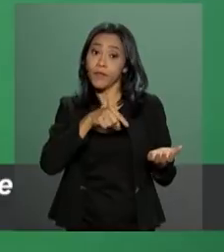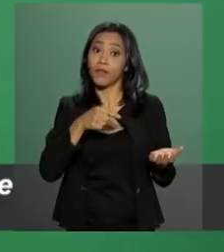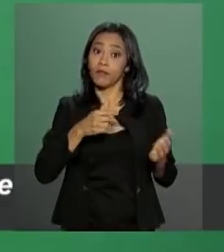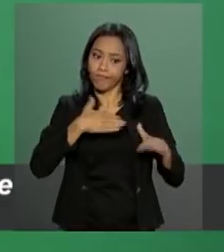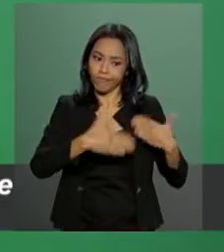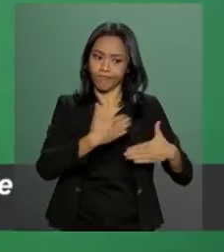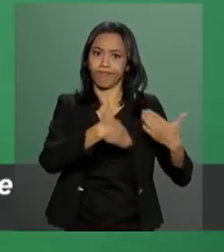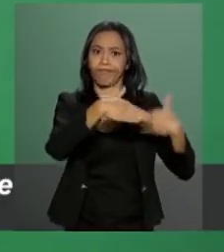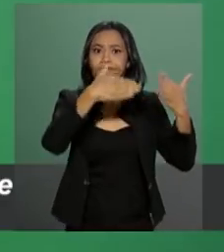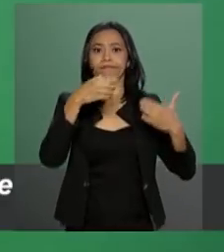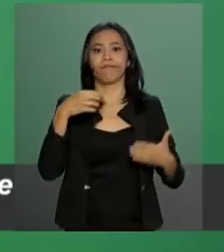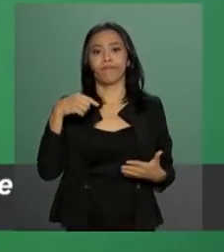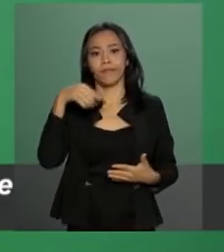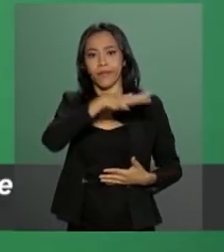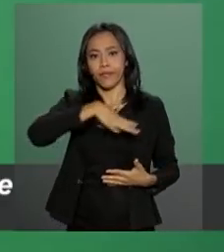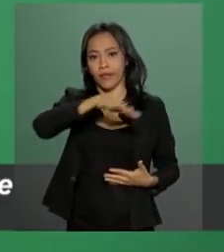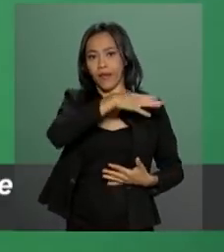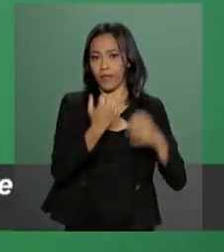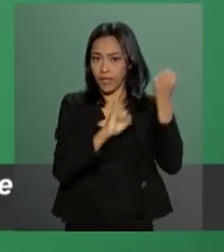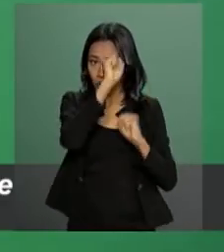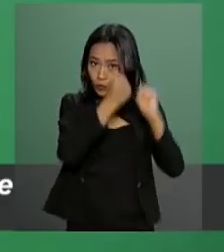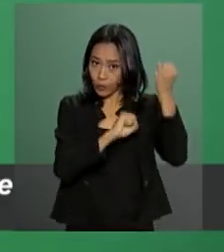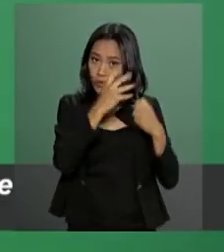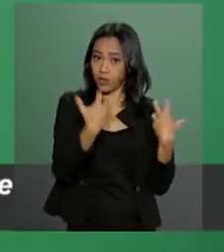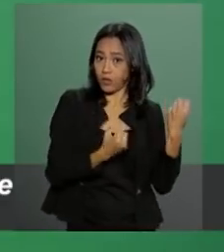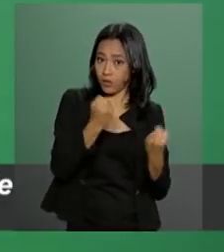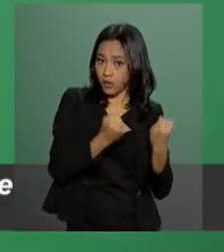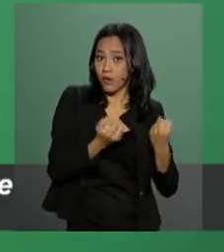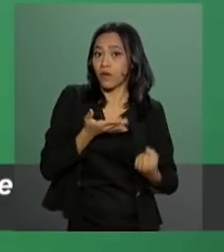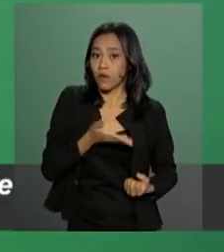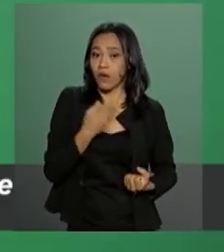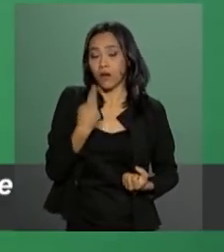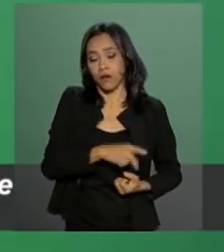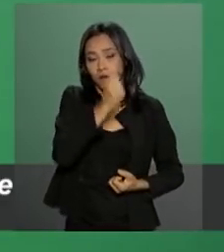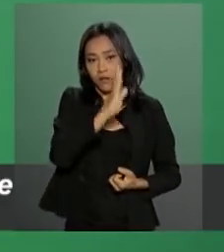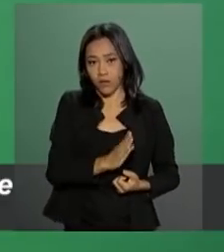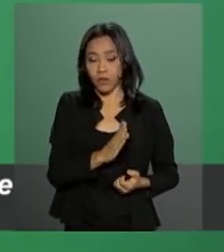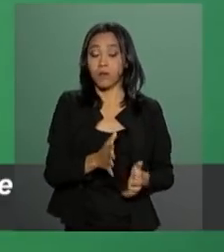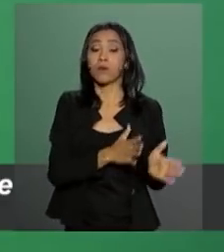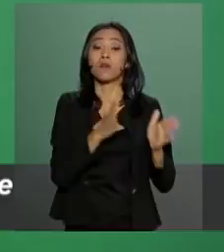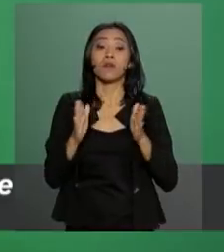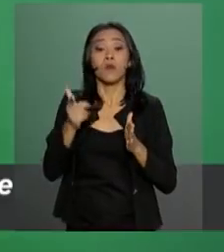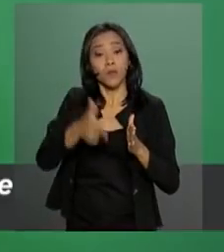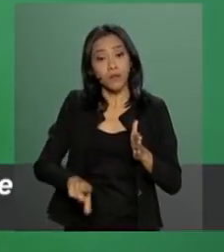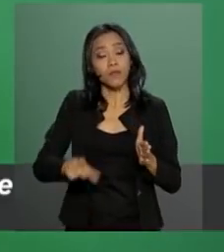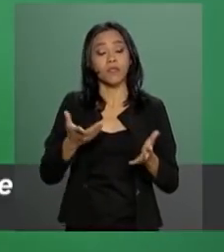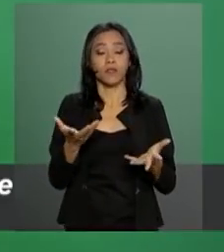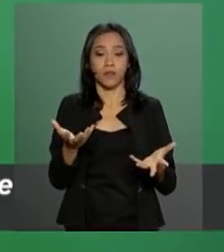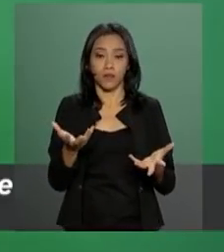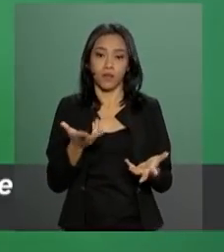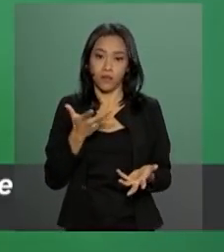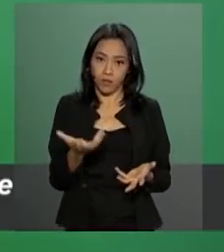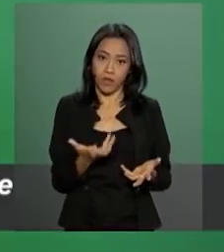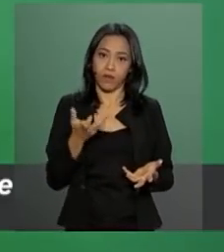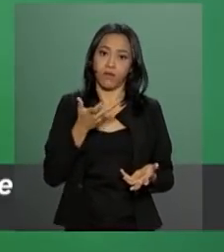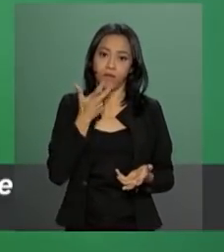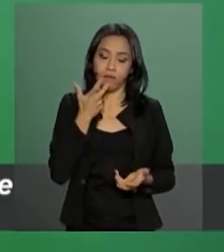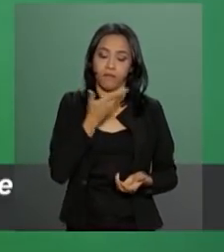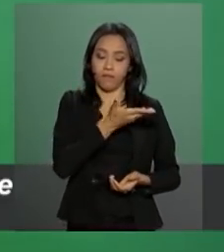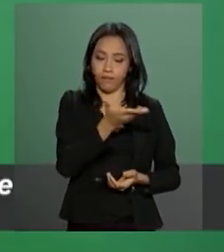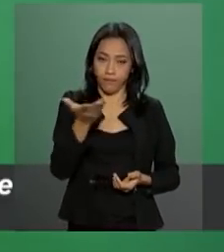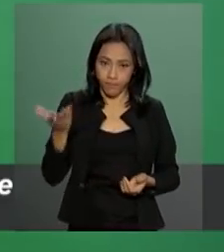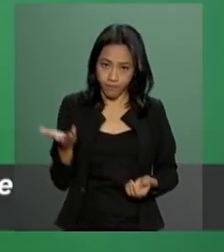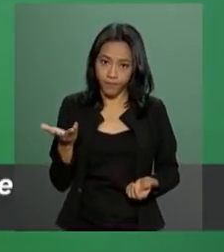o o indústria automotiva é no nosso país mas mais uma vez eu reitero que isso